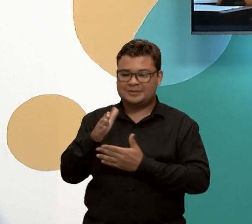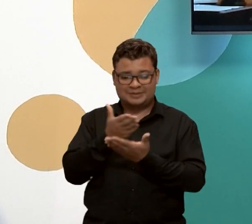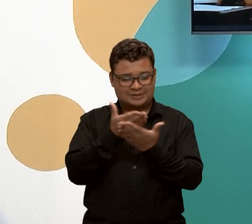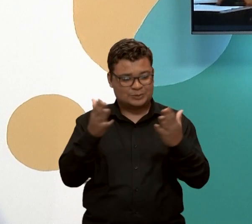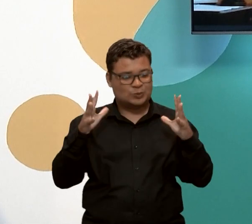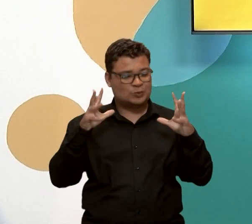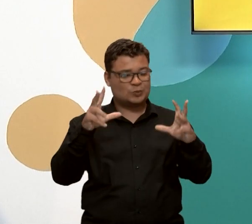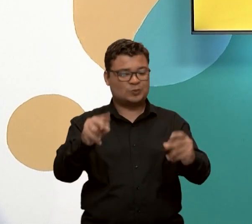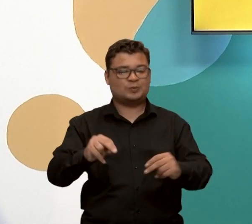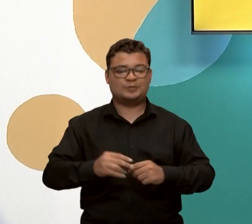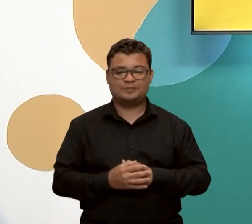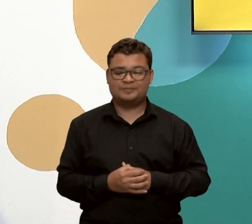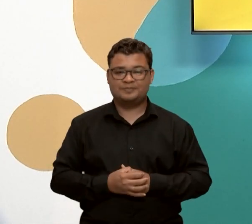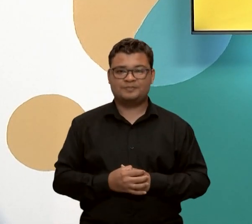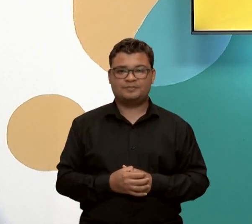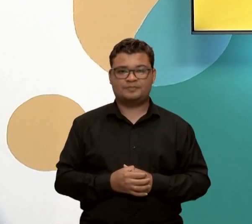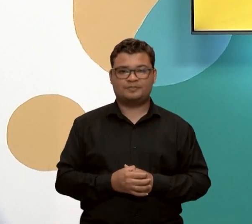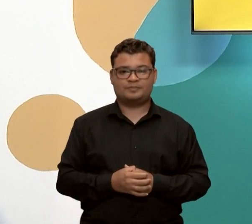todos.